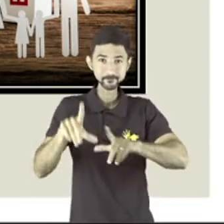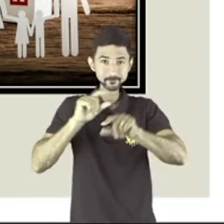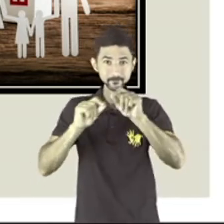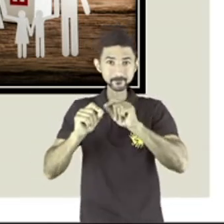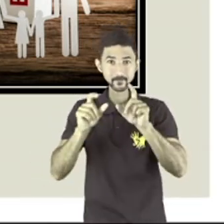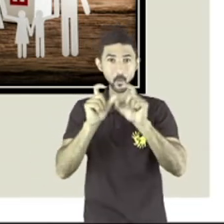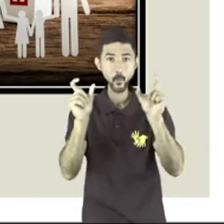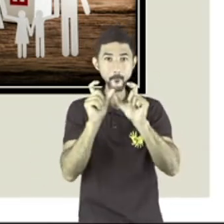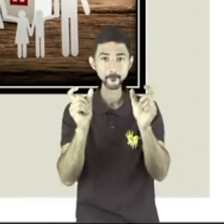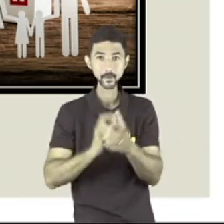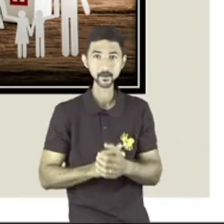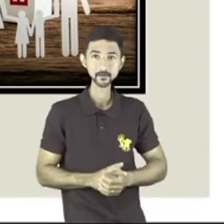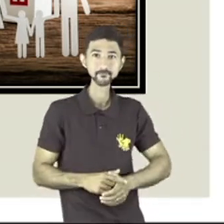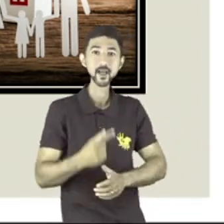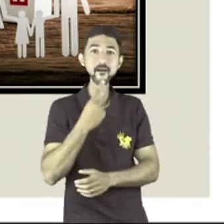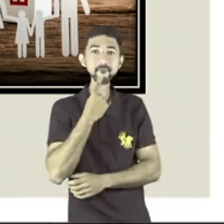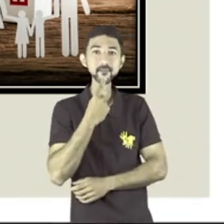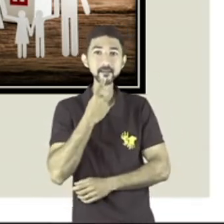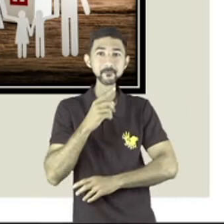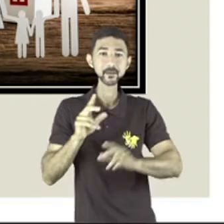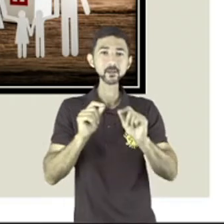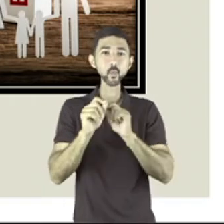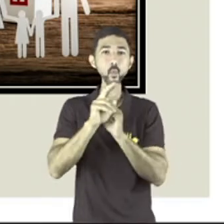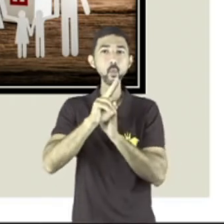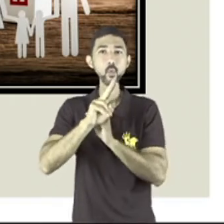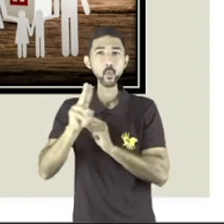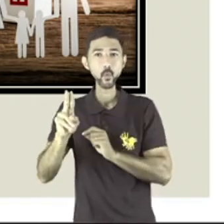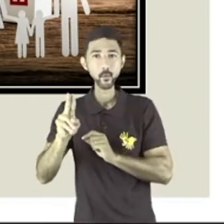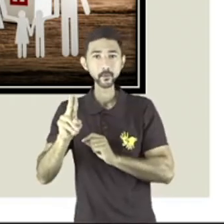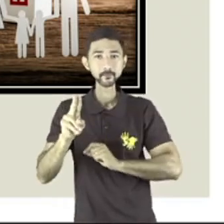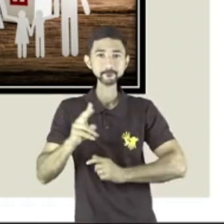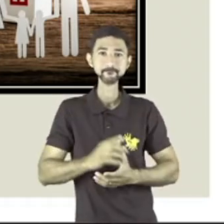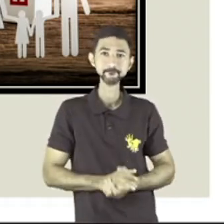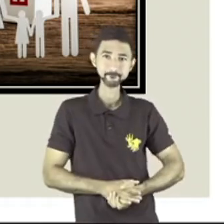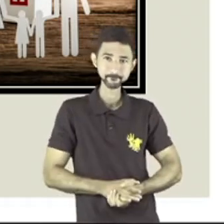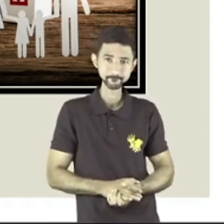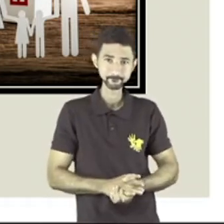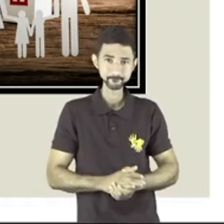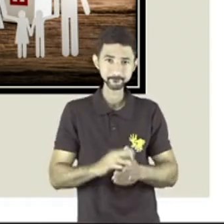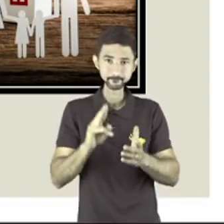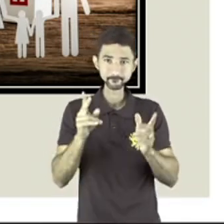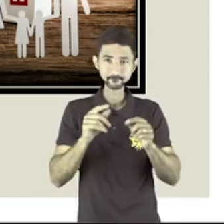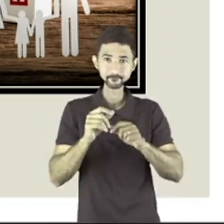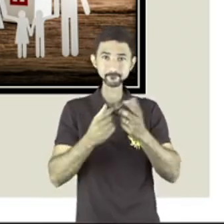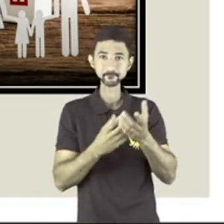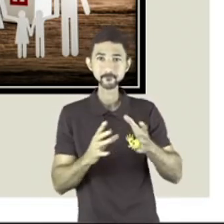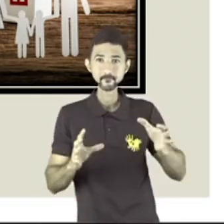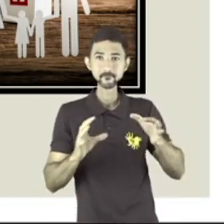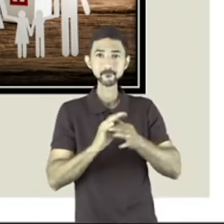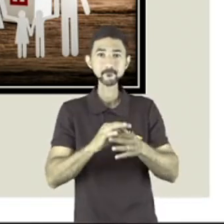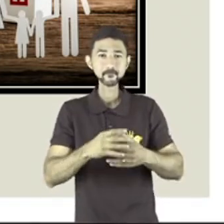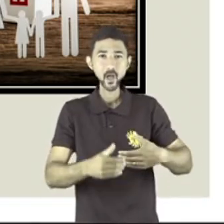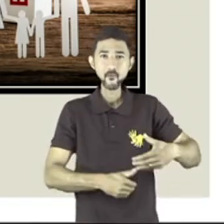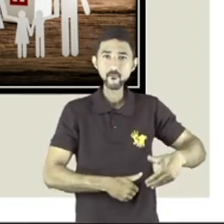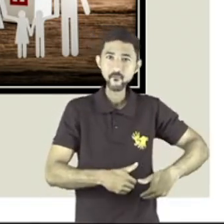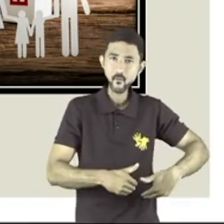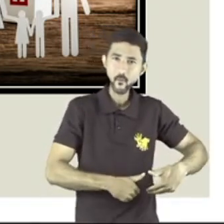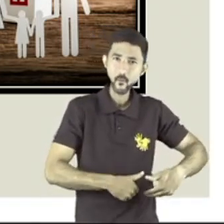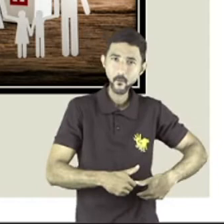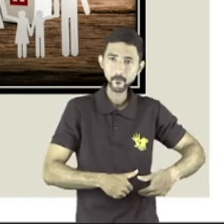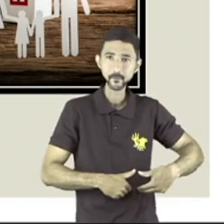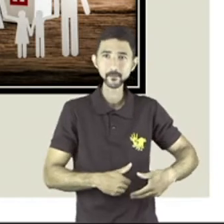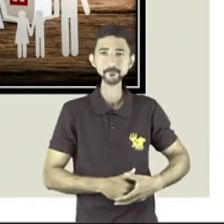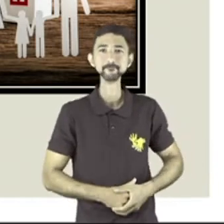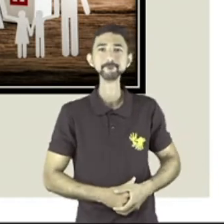para vocês, crianças, aqui em vermelho, nome, ó, que rima com fome,